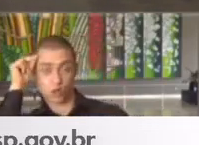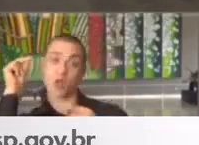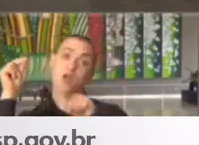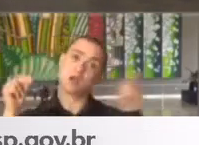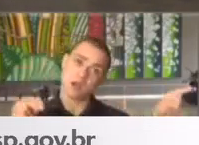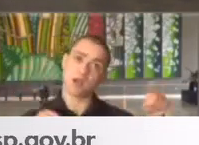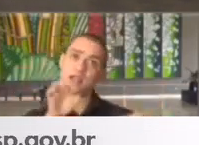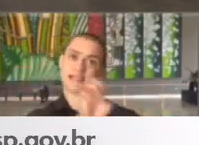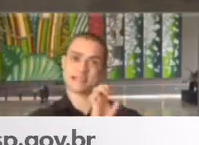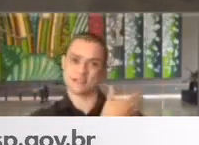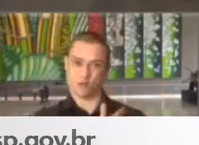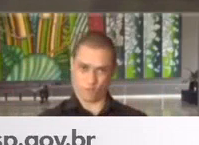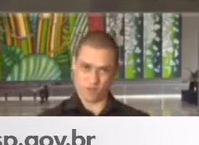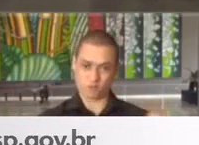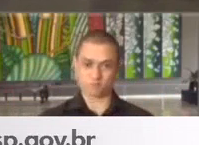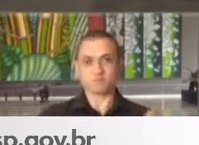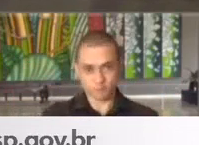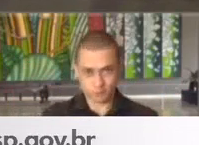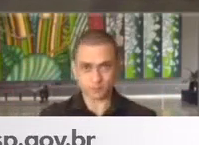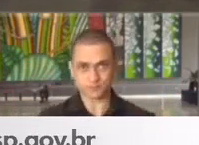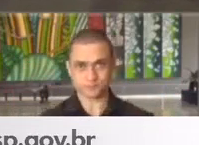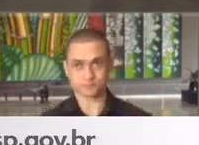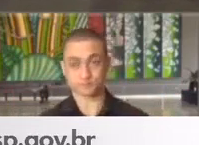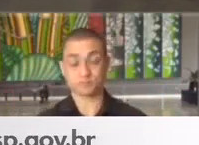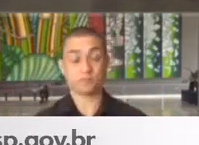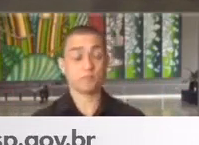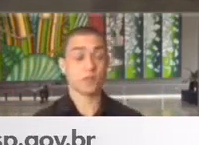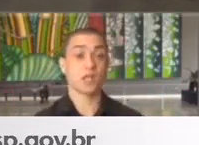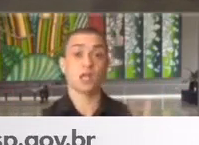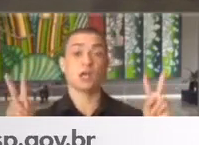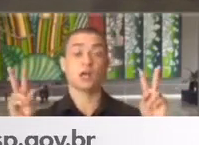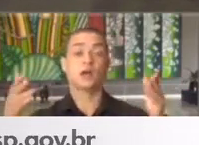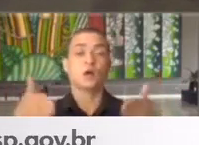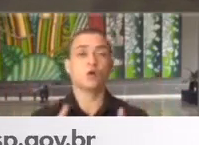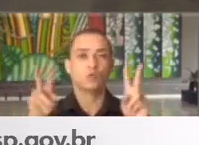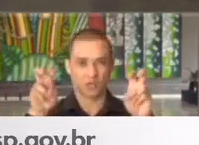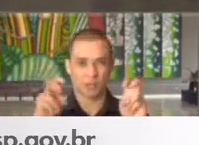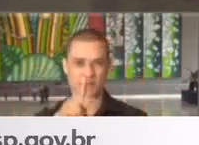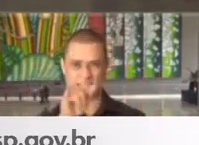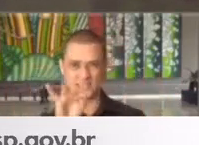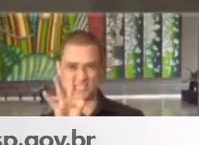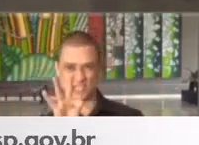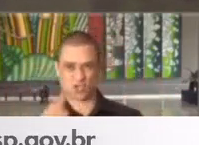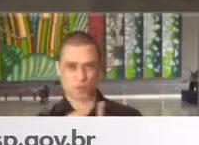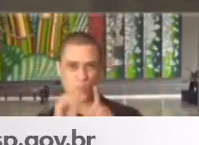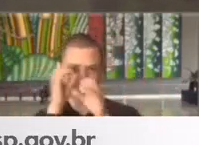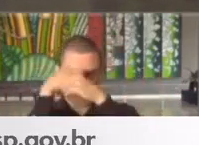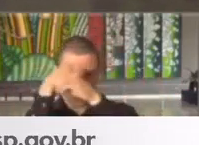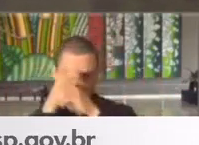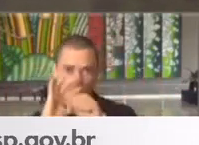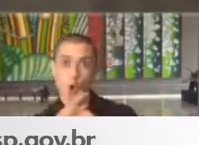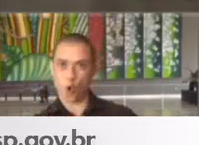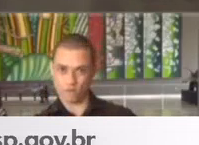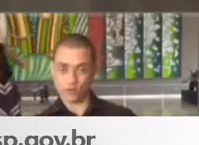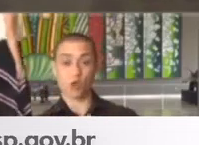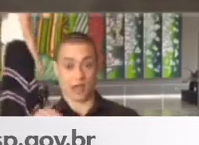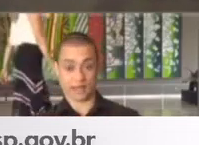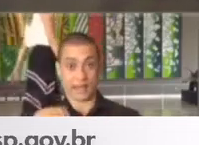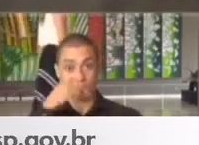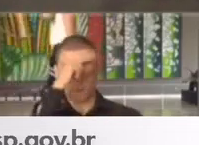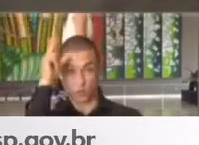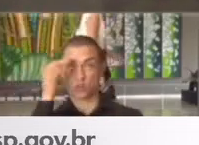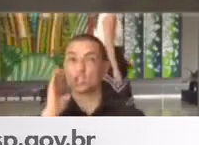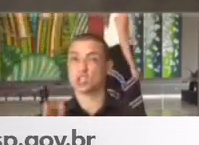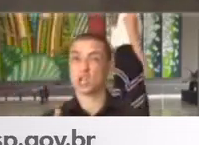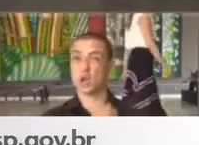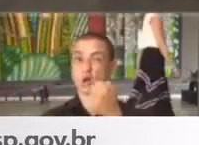São Paulo e o Governo do Estado de São Paulo. Em relação aos kits de testes, o município já fez quase